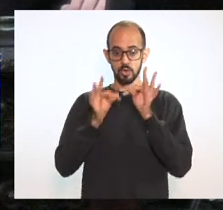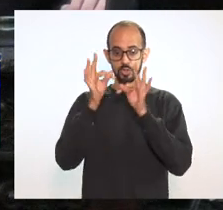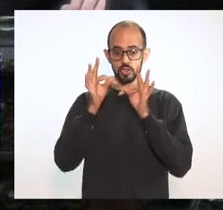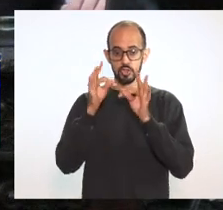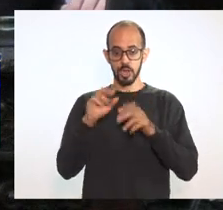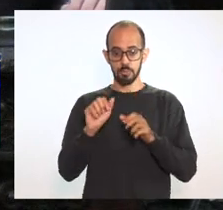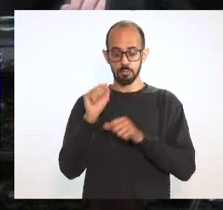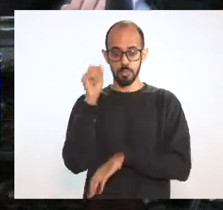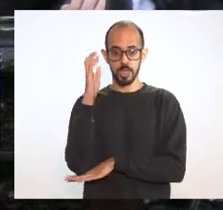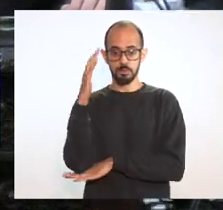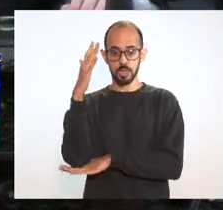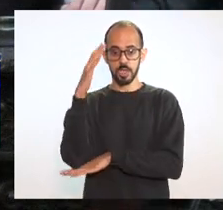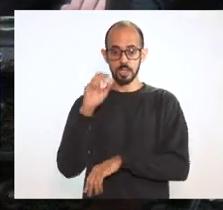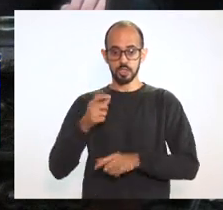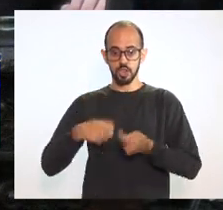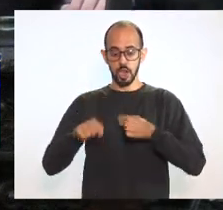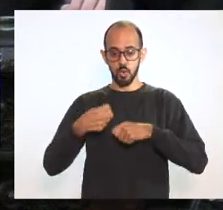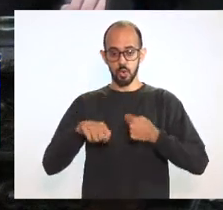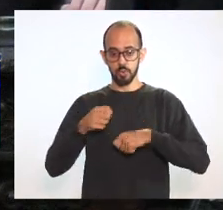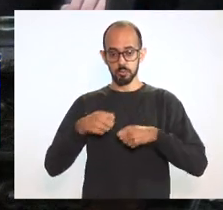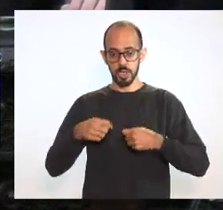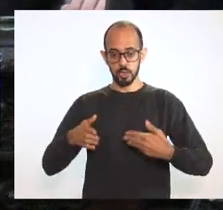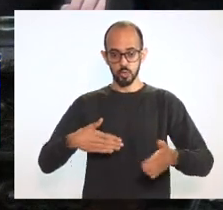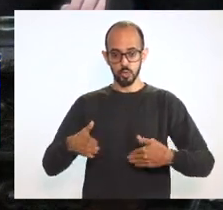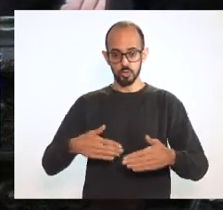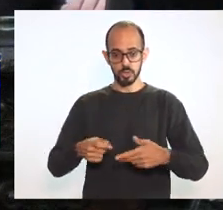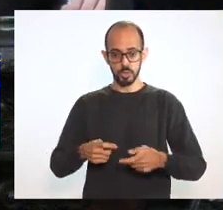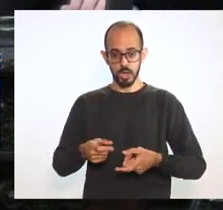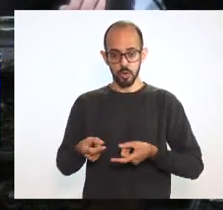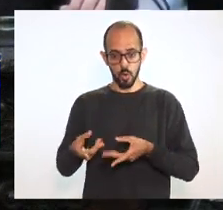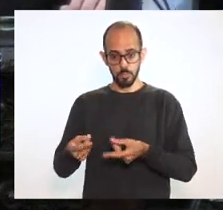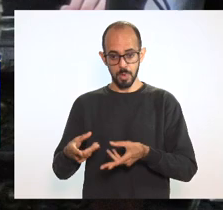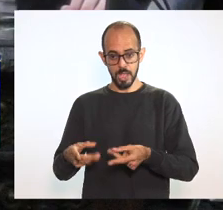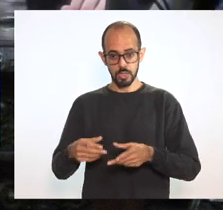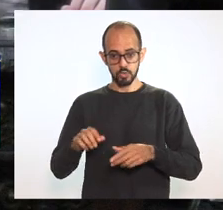de Economia, Indústria e Comércio e Educação.